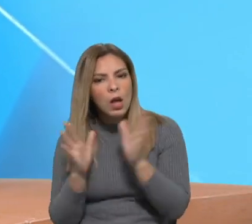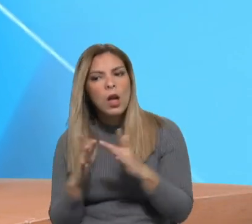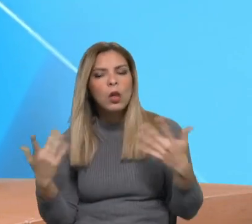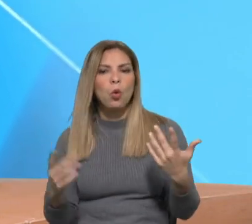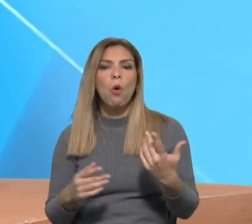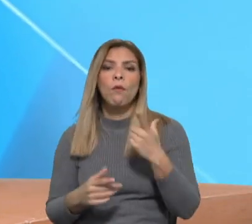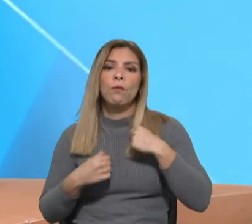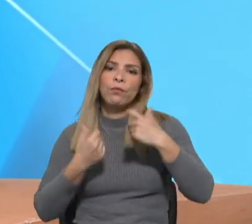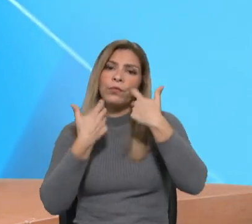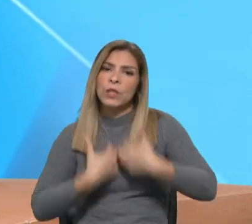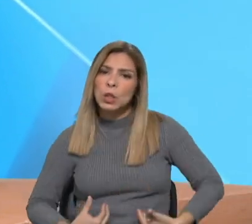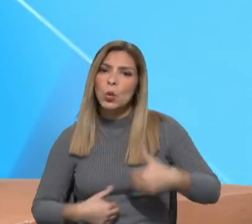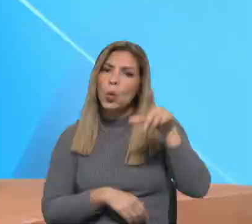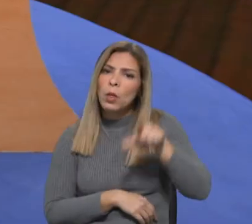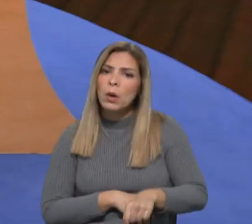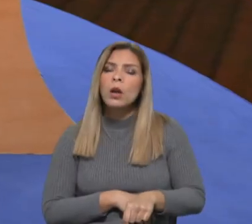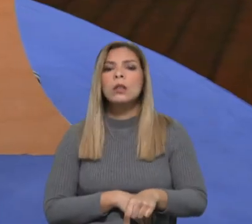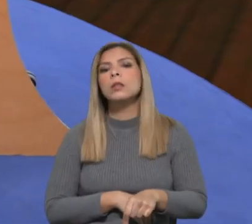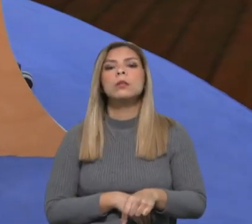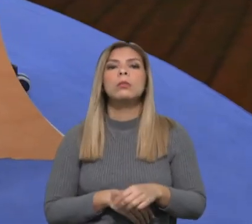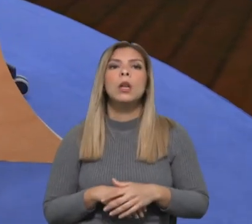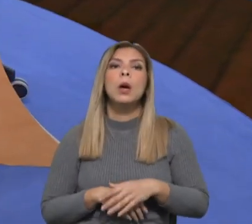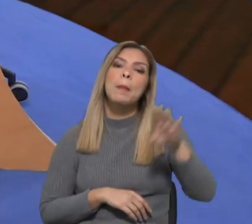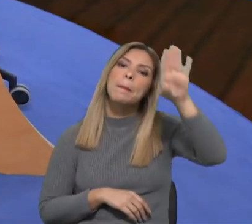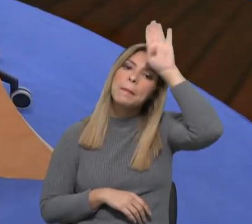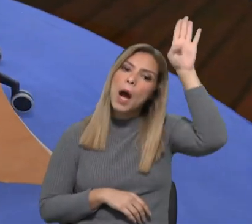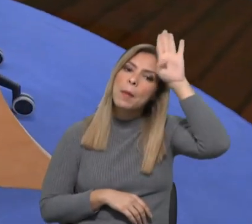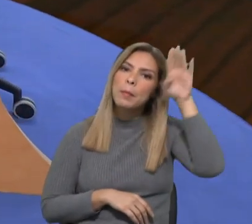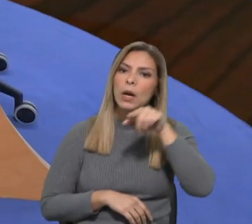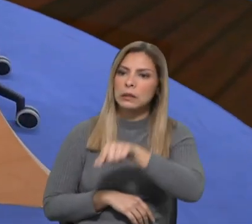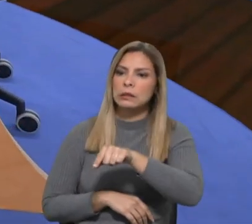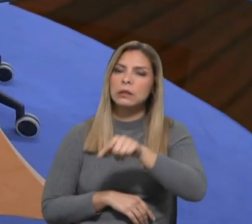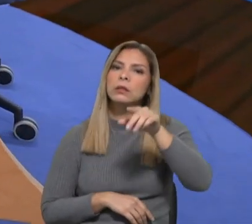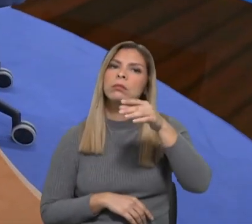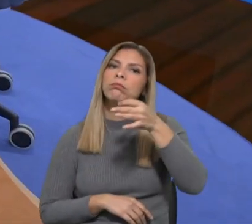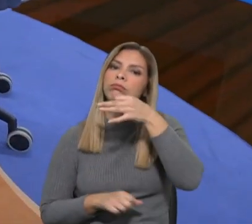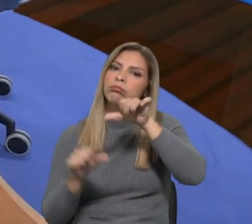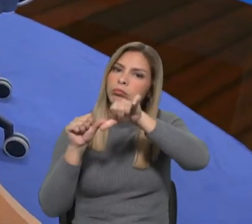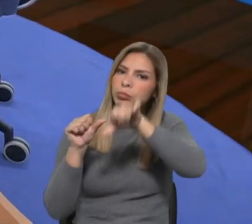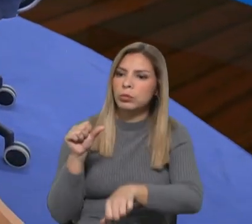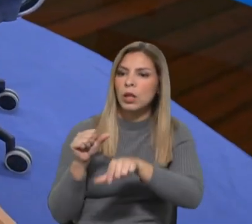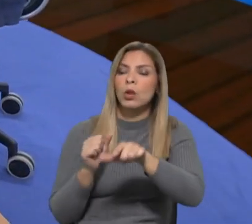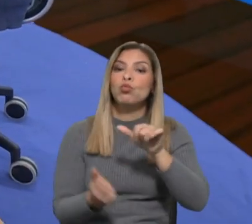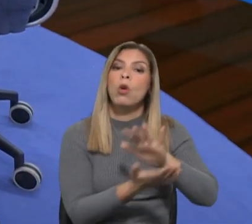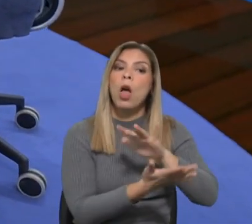no caso dela até sendo presa. Portanto, o Papa também nesse discurso faz um apelo à libertação dos jornalistas que estão presos.